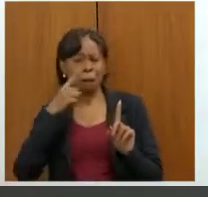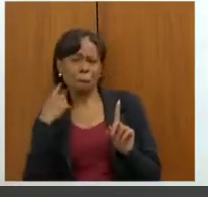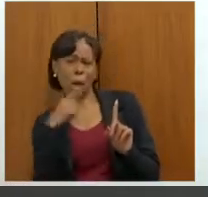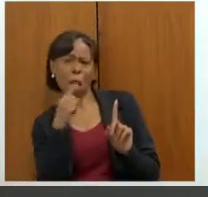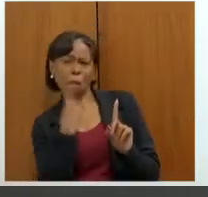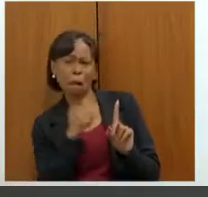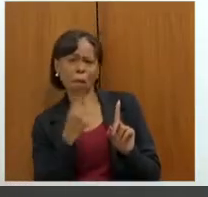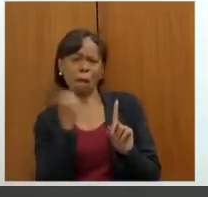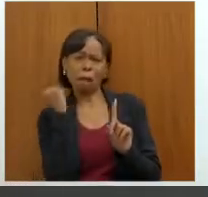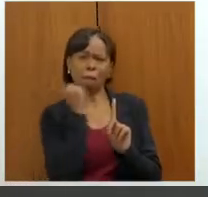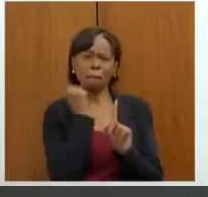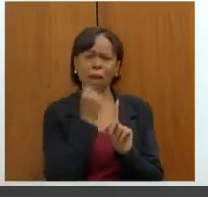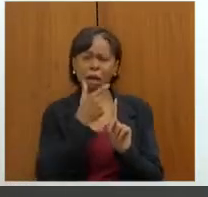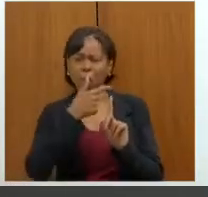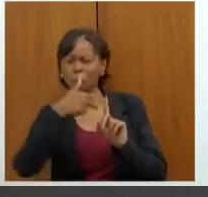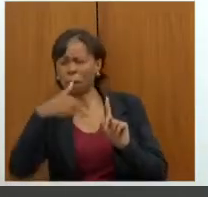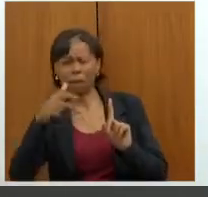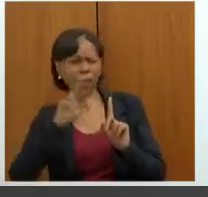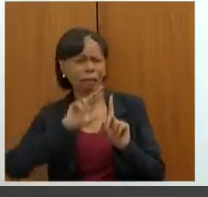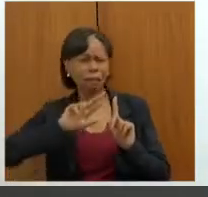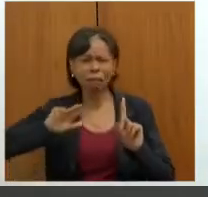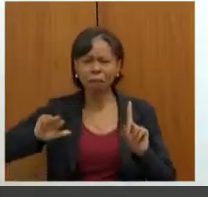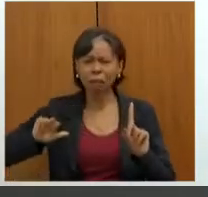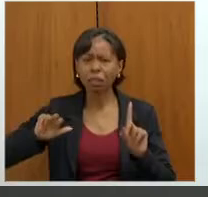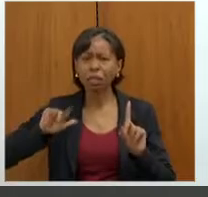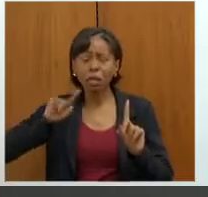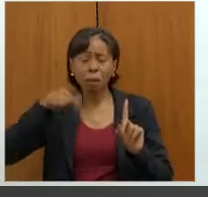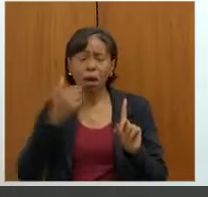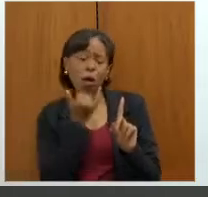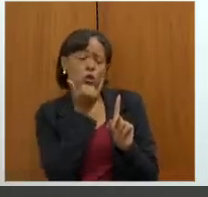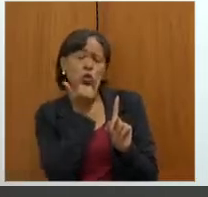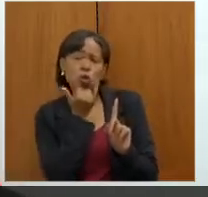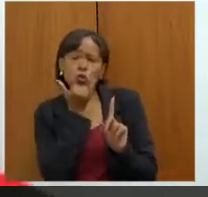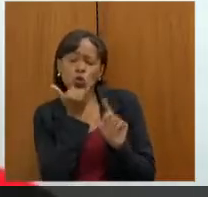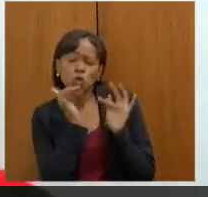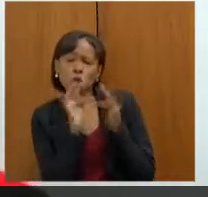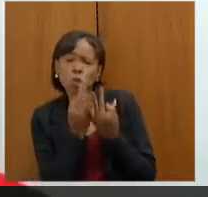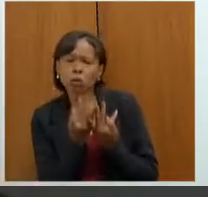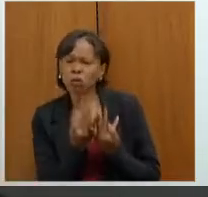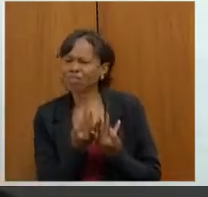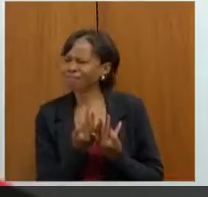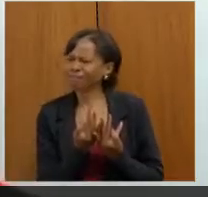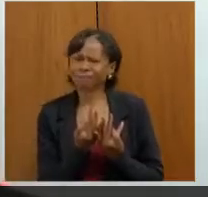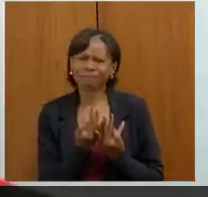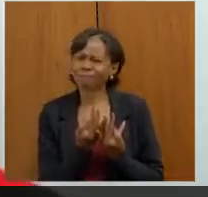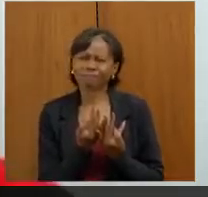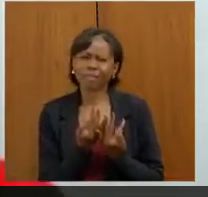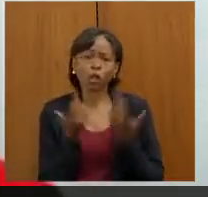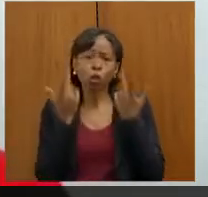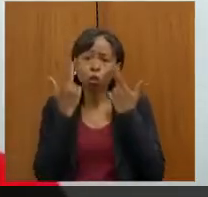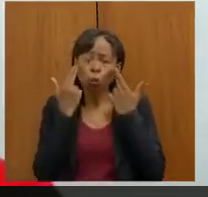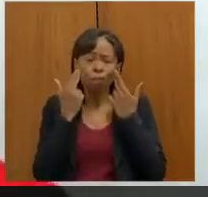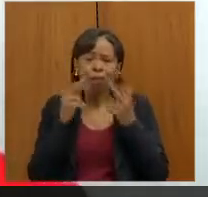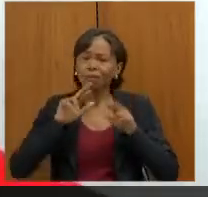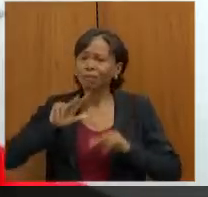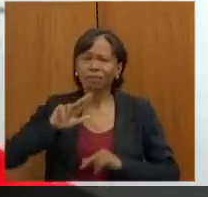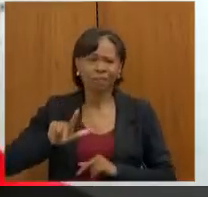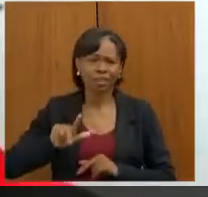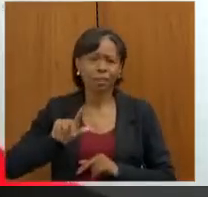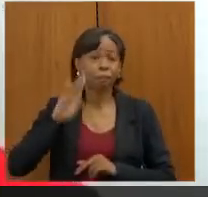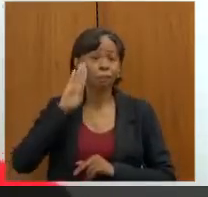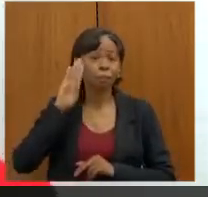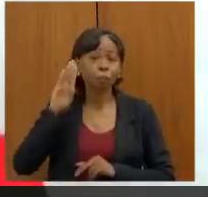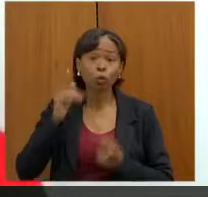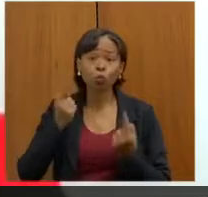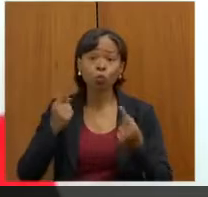não é natural a gente seguir nesse ritmo de tanta violência contra nós somos contra nós mulheres negras nos